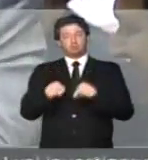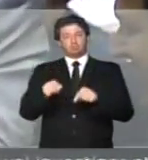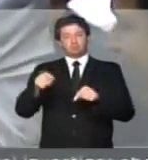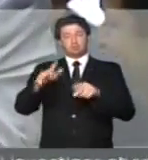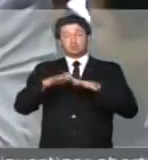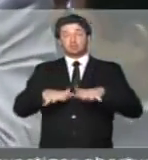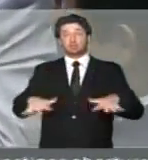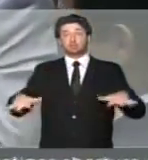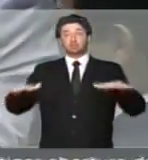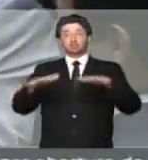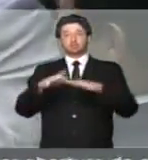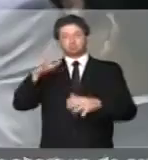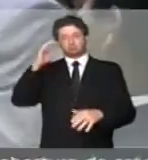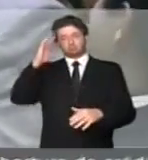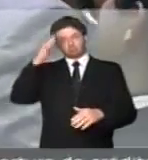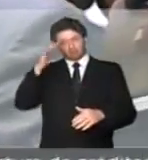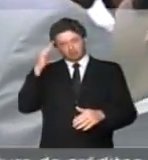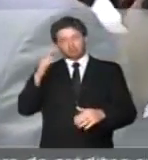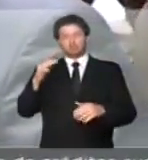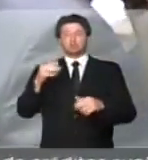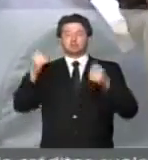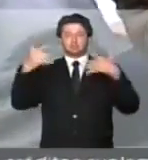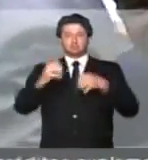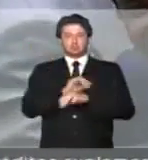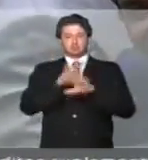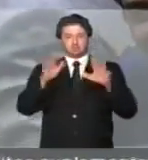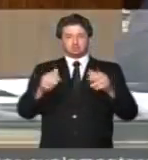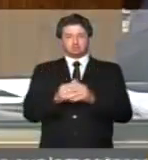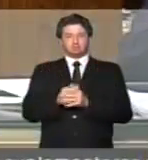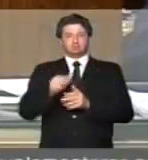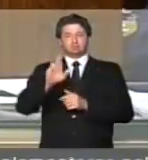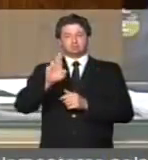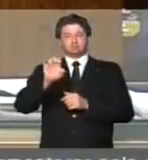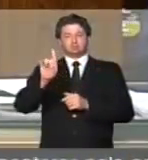ser amplamente entendida e esclarecida. Muito obrigado. Rede.